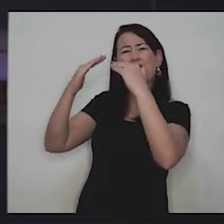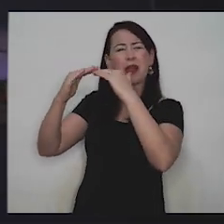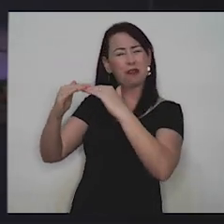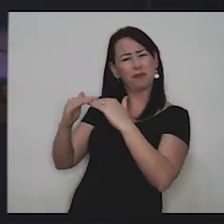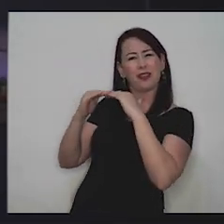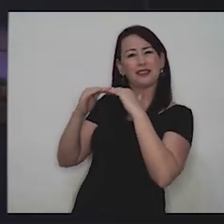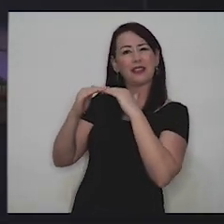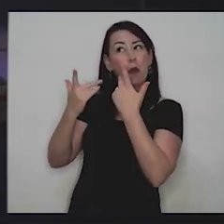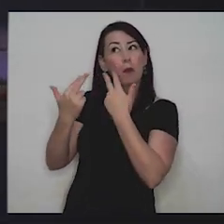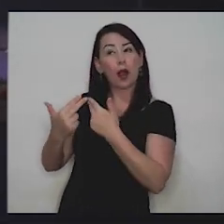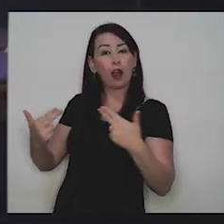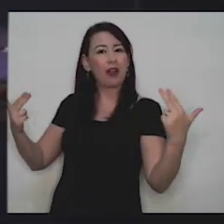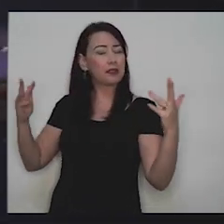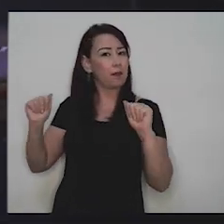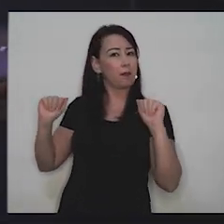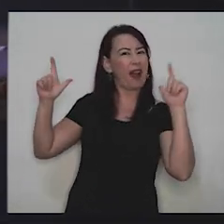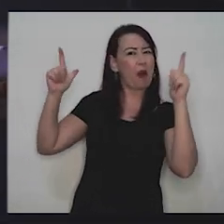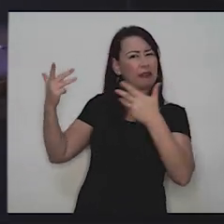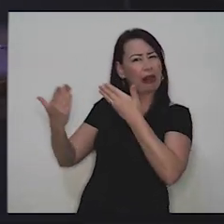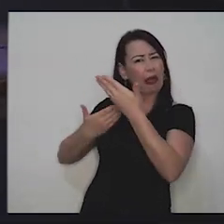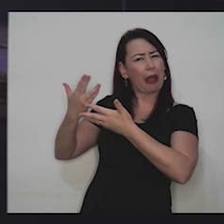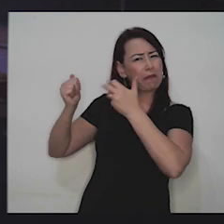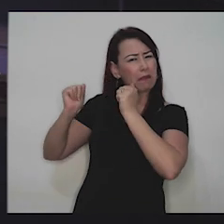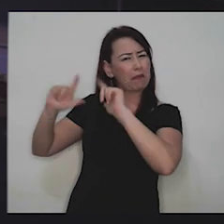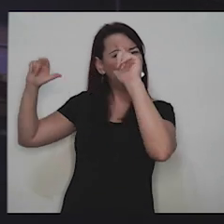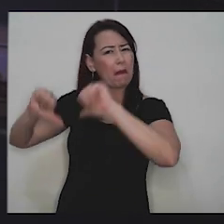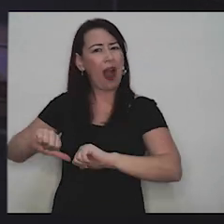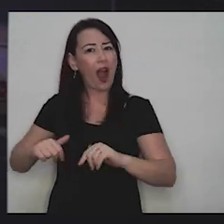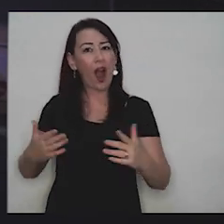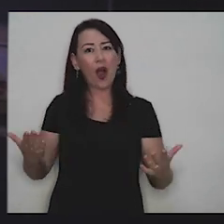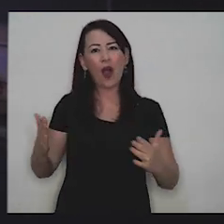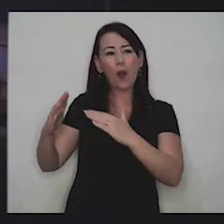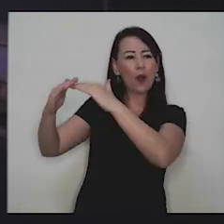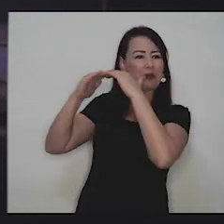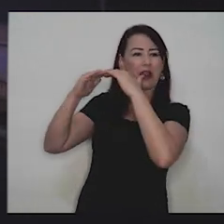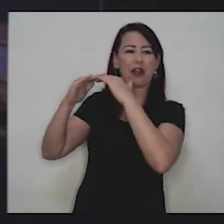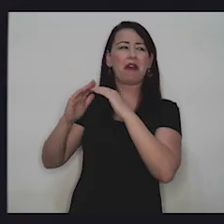outro rapaz, você me maltratava e dizia não